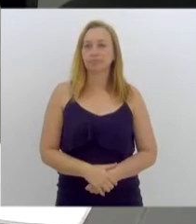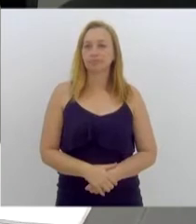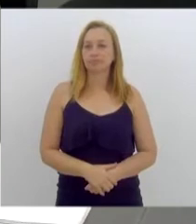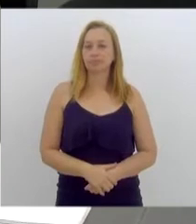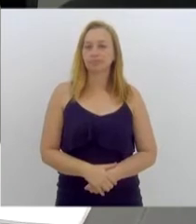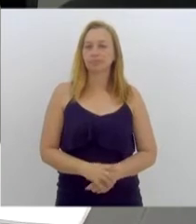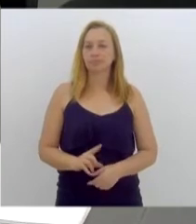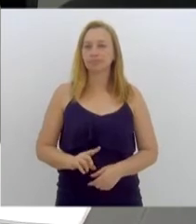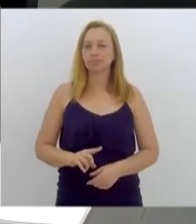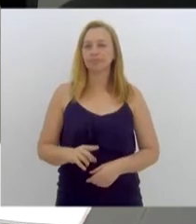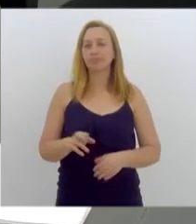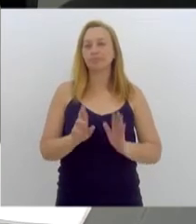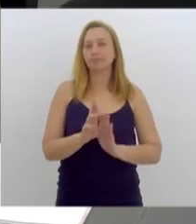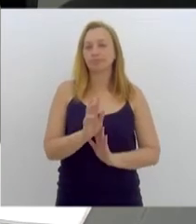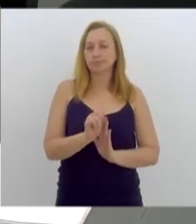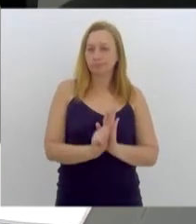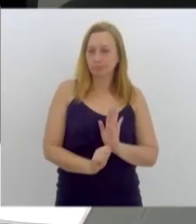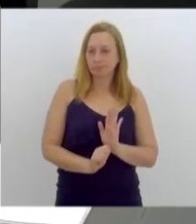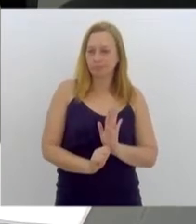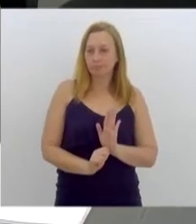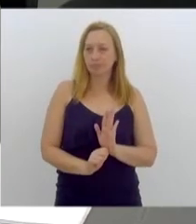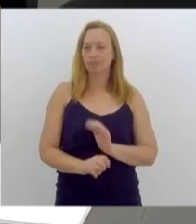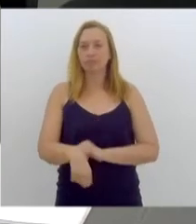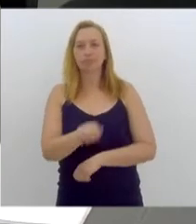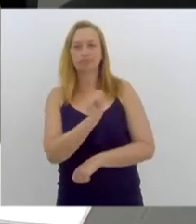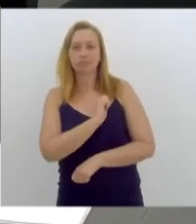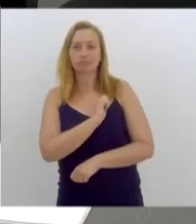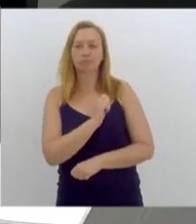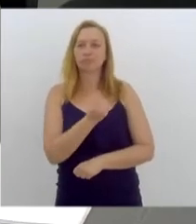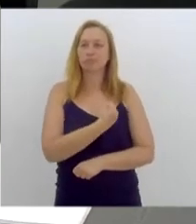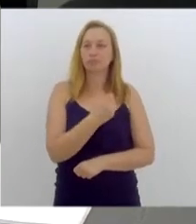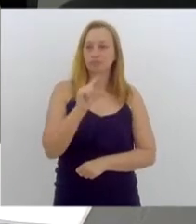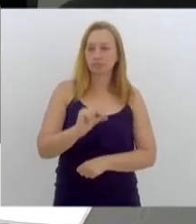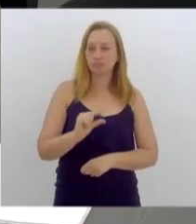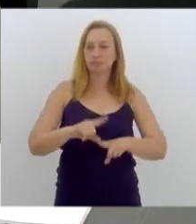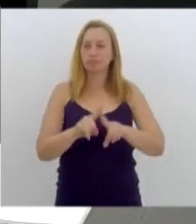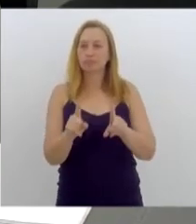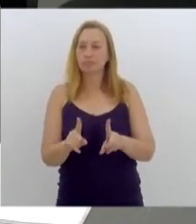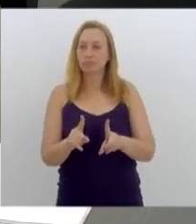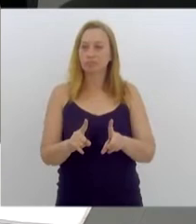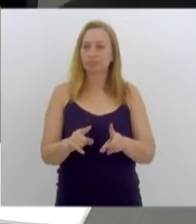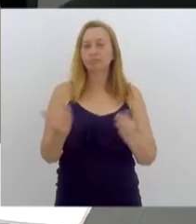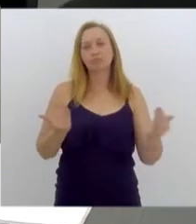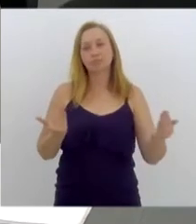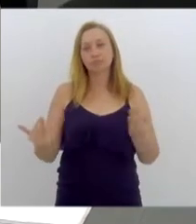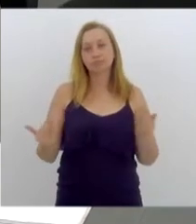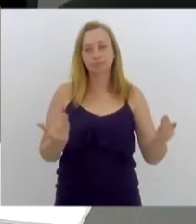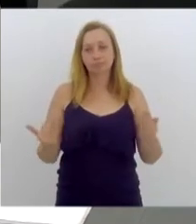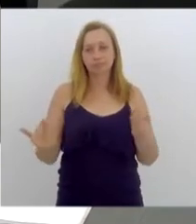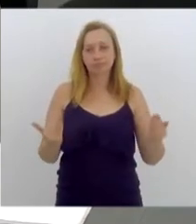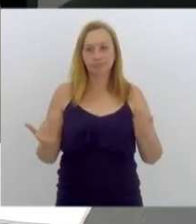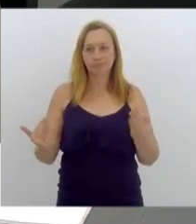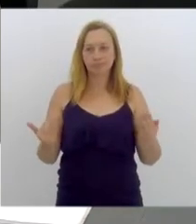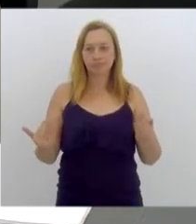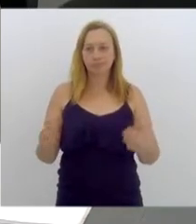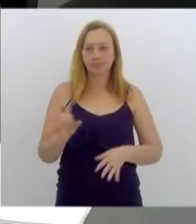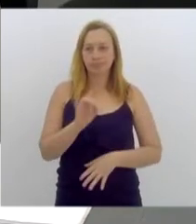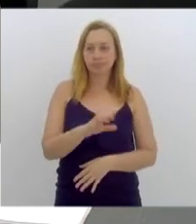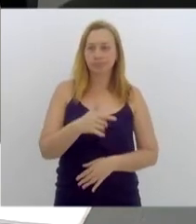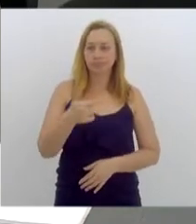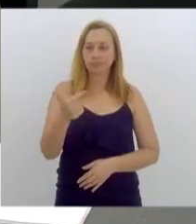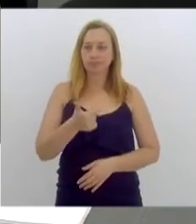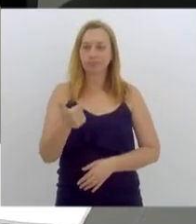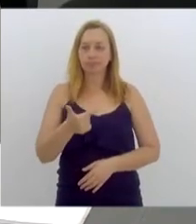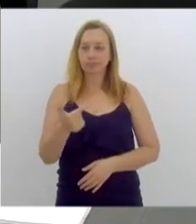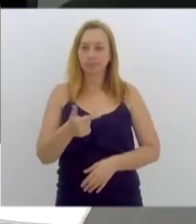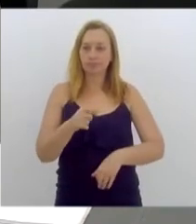indo para os relatórios fiscais os números estão pequenos mas comparando-se somente o segundo quadro